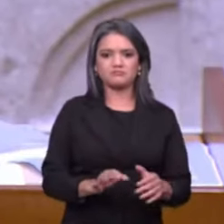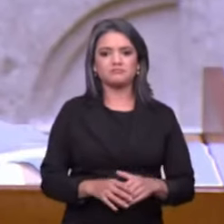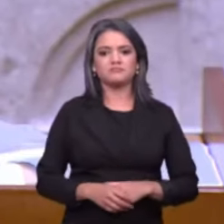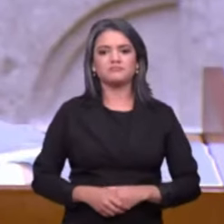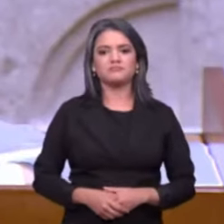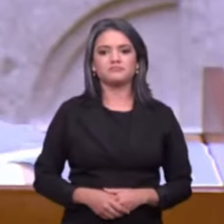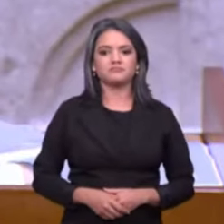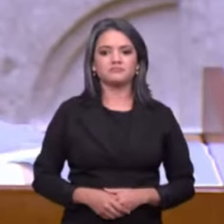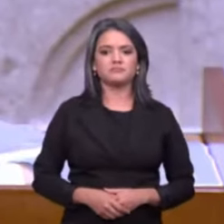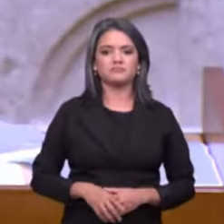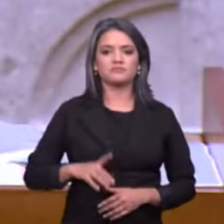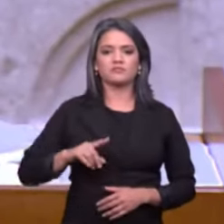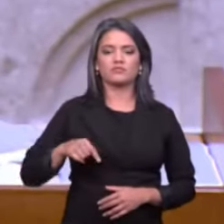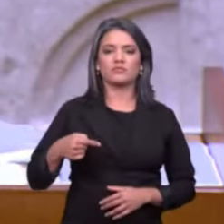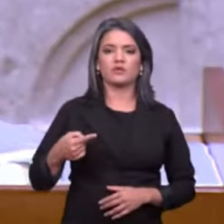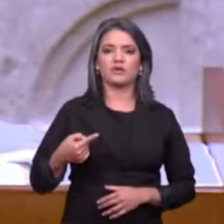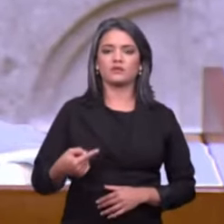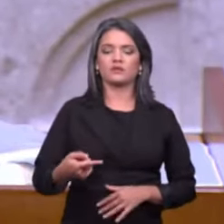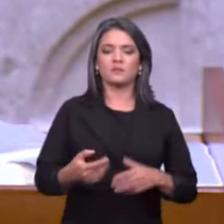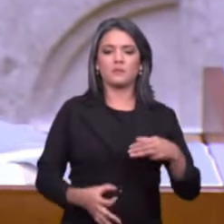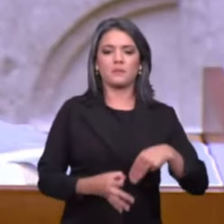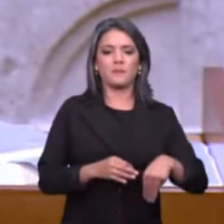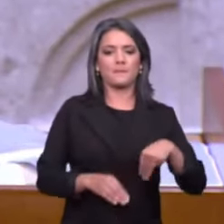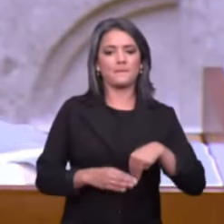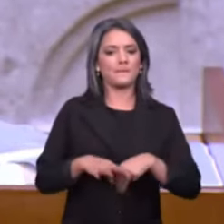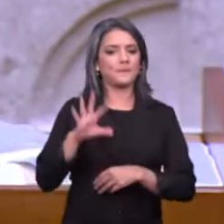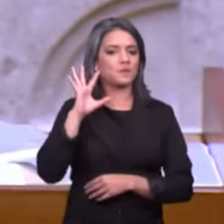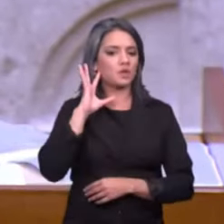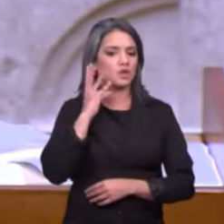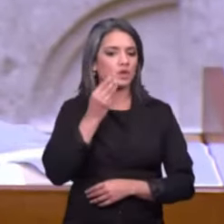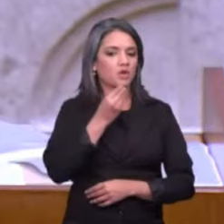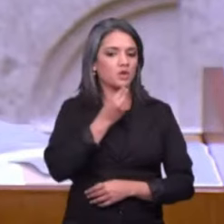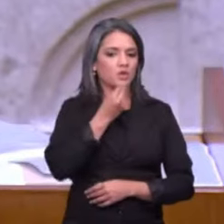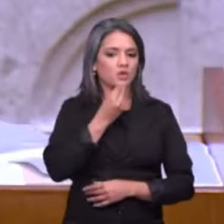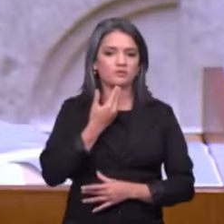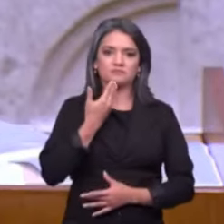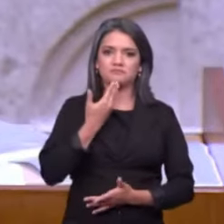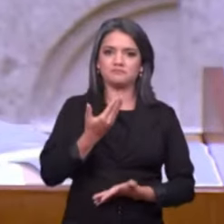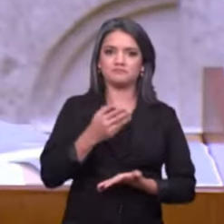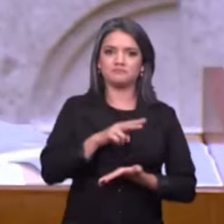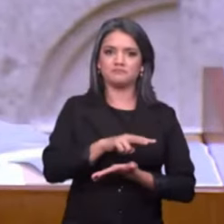Em seguida, pediu vista o ministro Dias Toffoli.